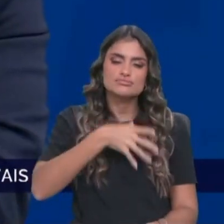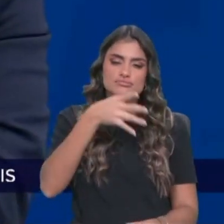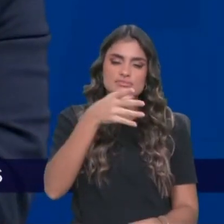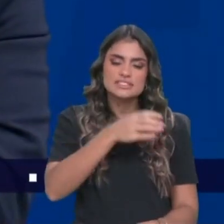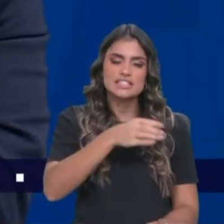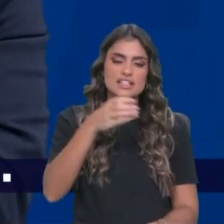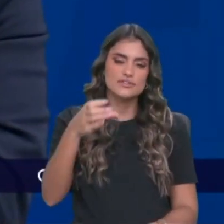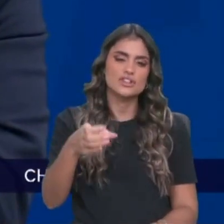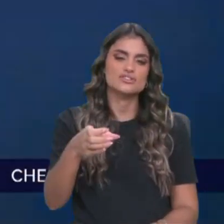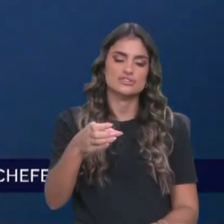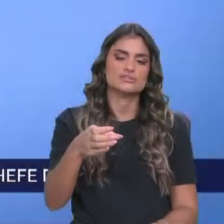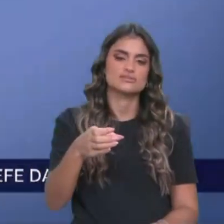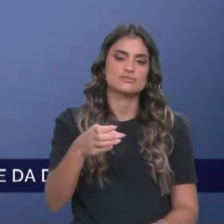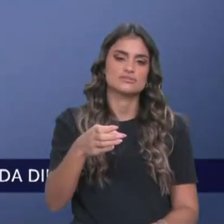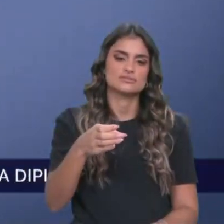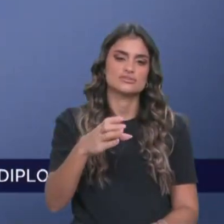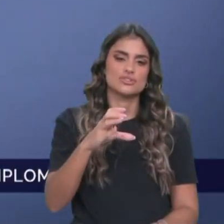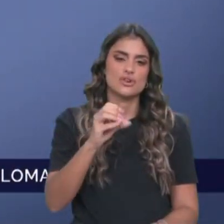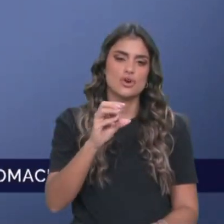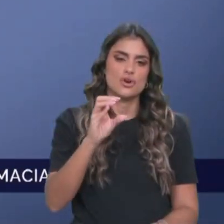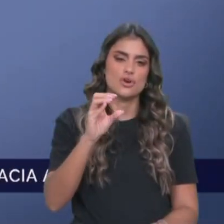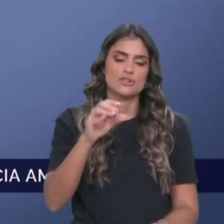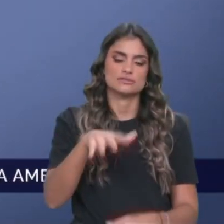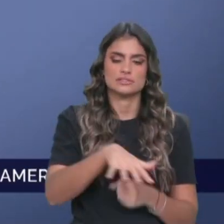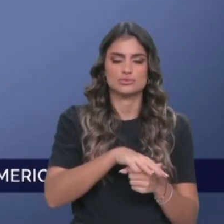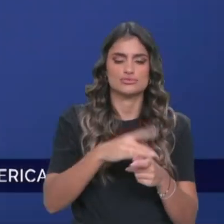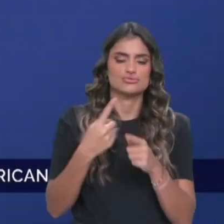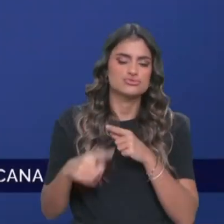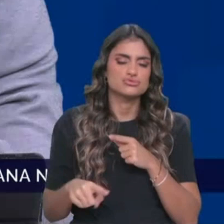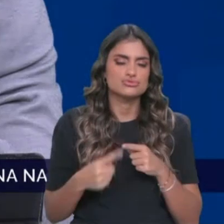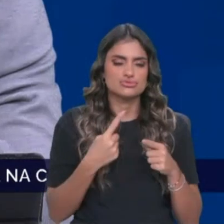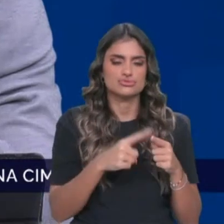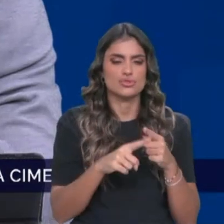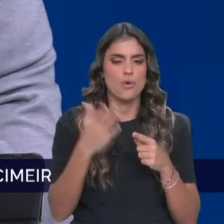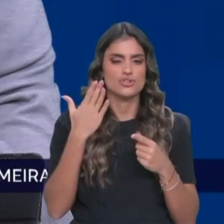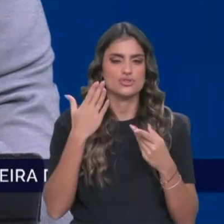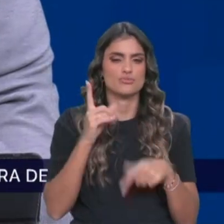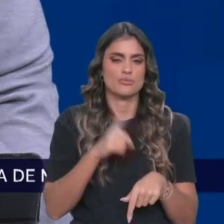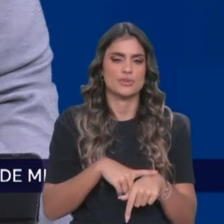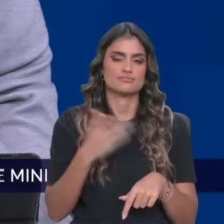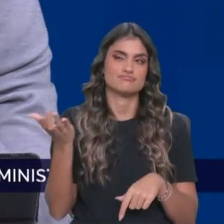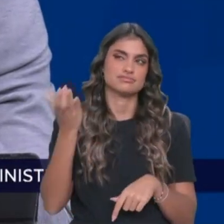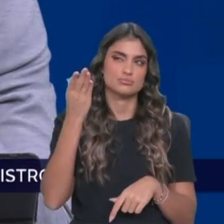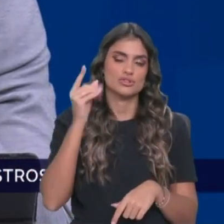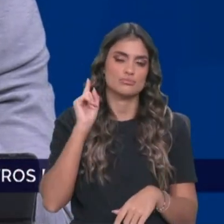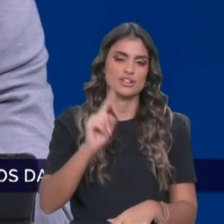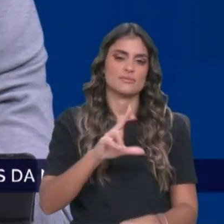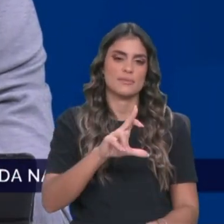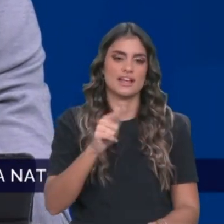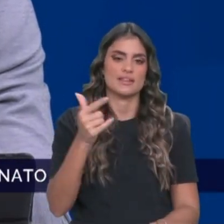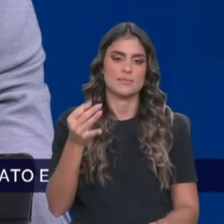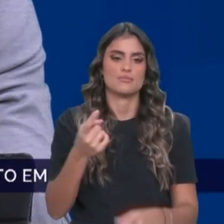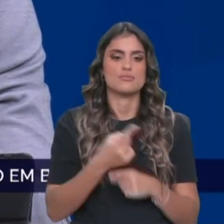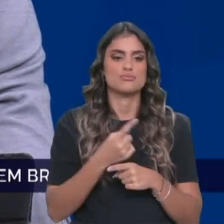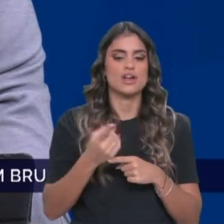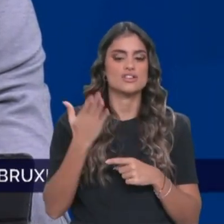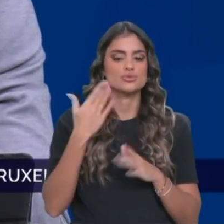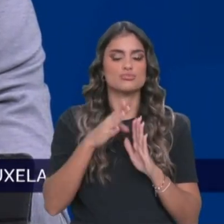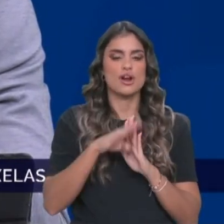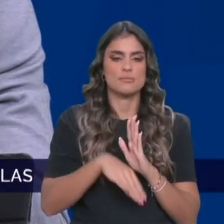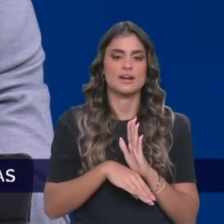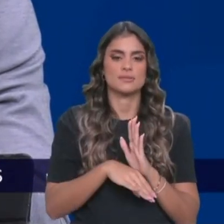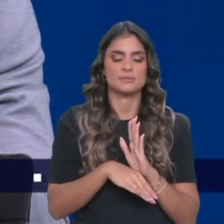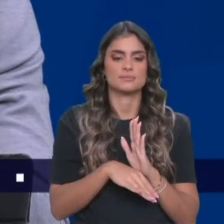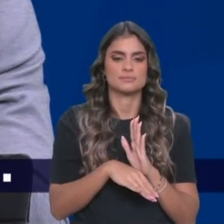muitos destinos cósmicos. E, portanto, é também acho que é um momento grande para a própria RTP, porque acho que um programa deste tipo, um